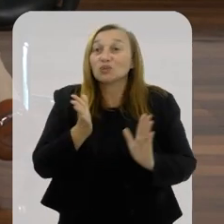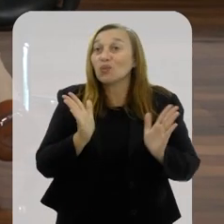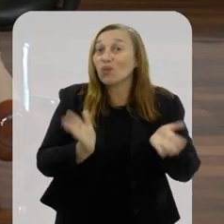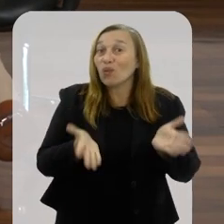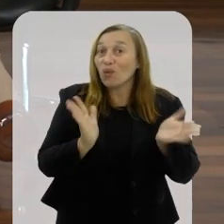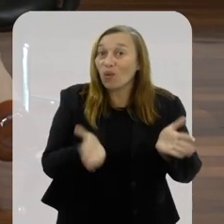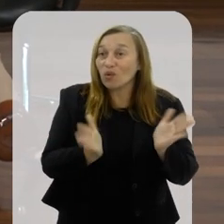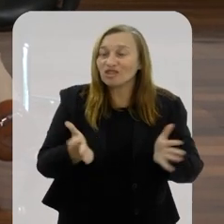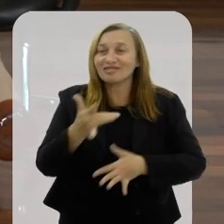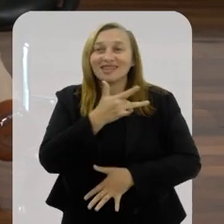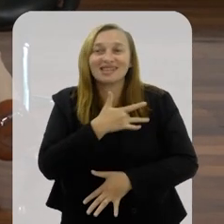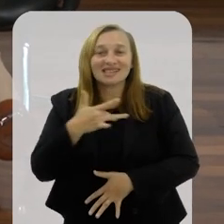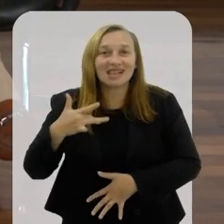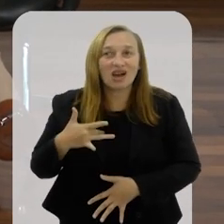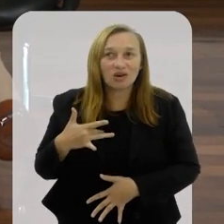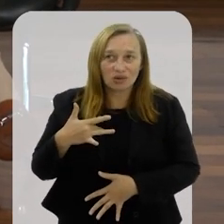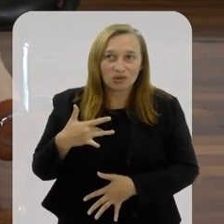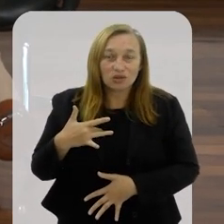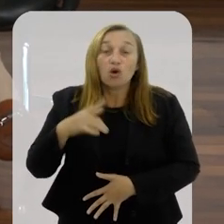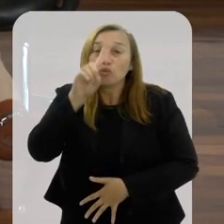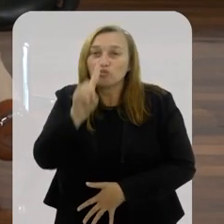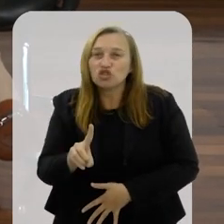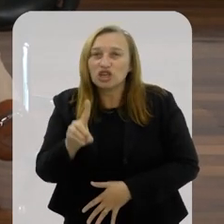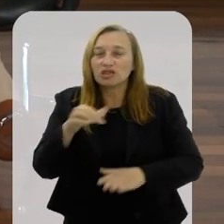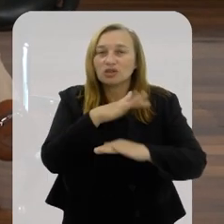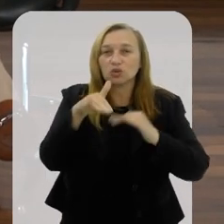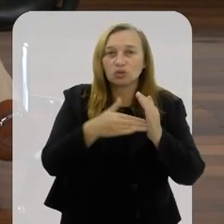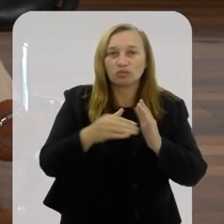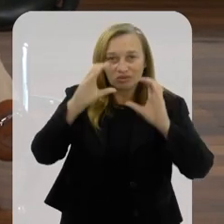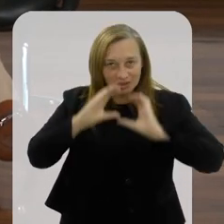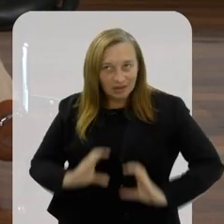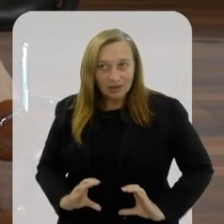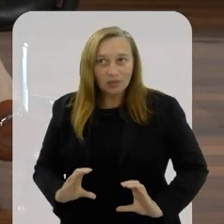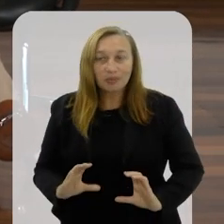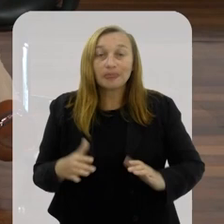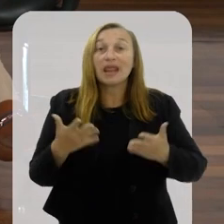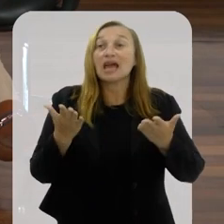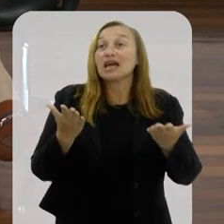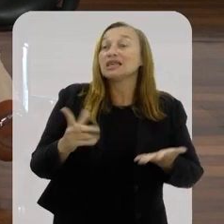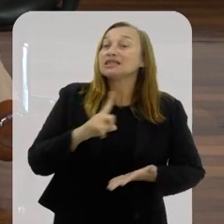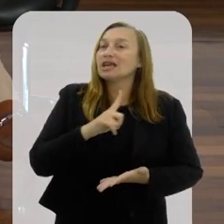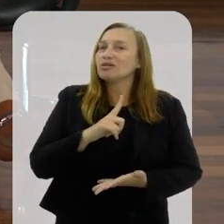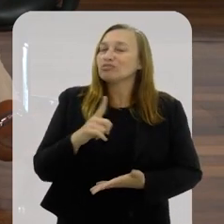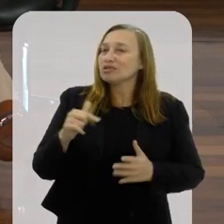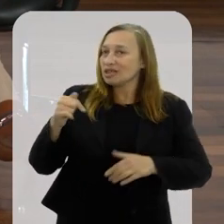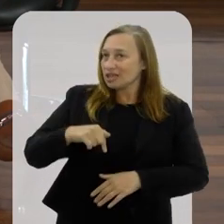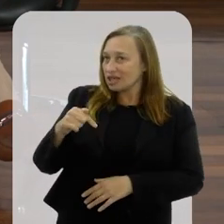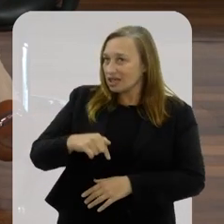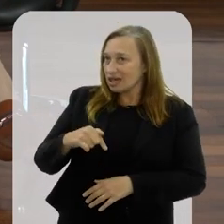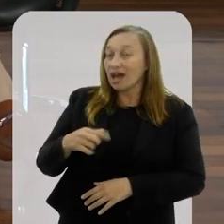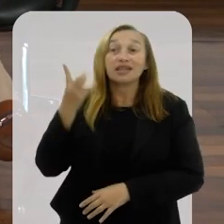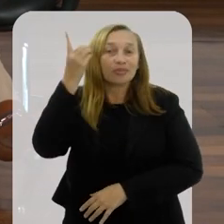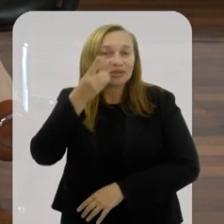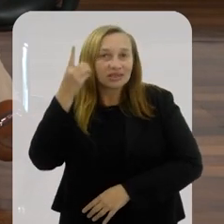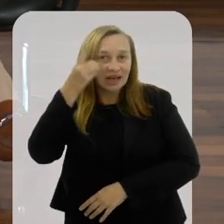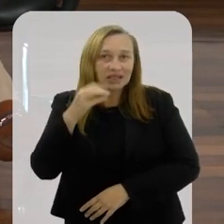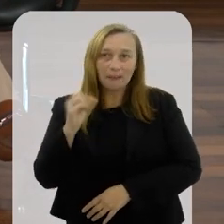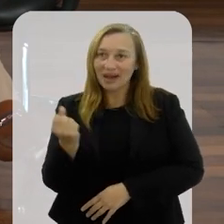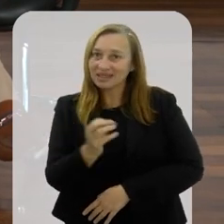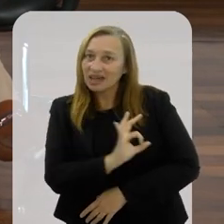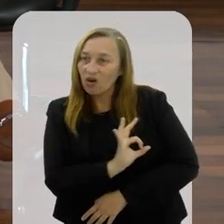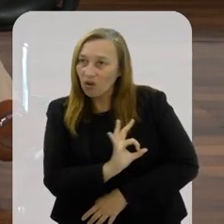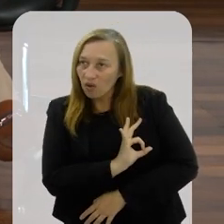falando hoje da saúde como um direito de todo cidadão. Para isso, nós temos aqui no estúdio a deputada